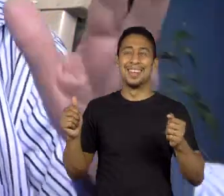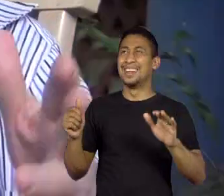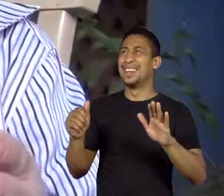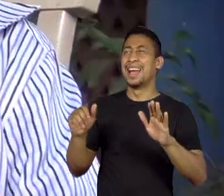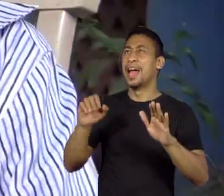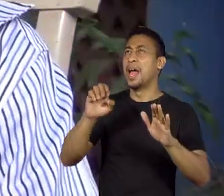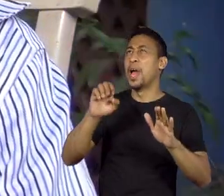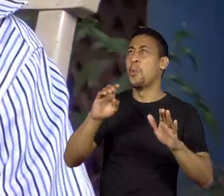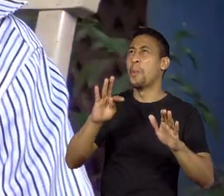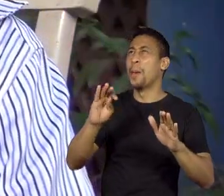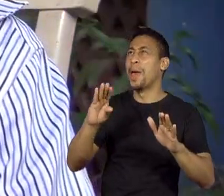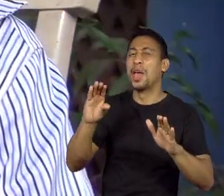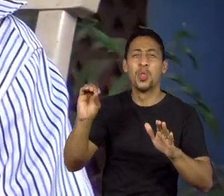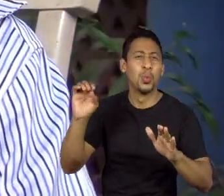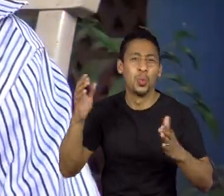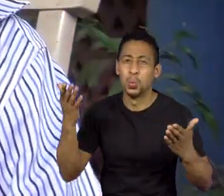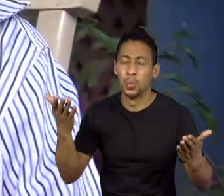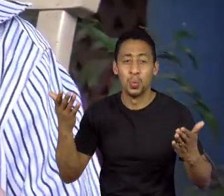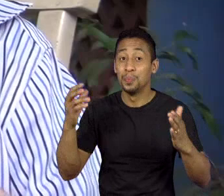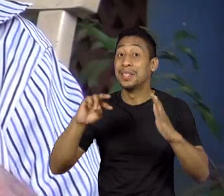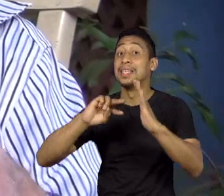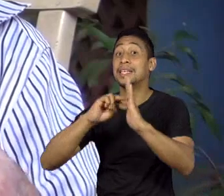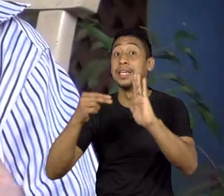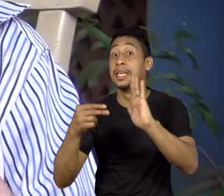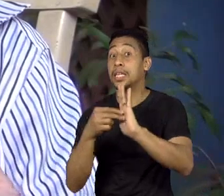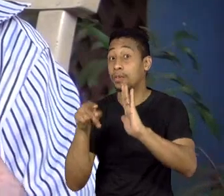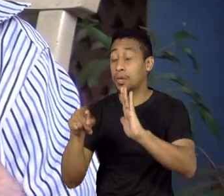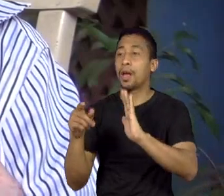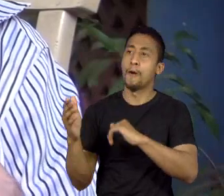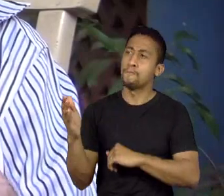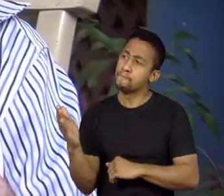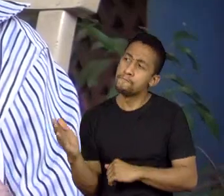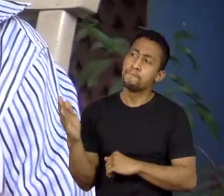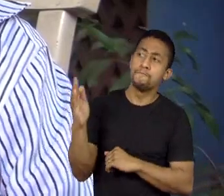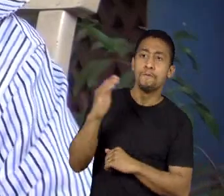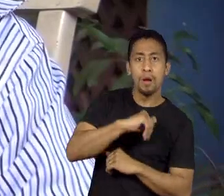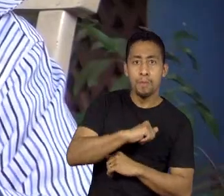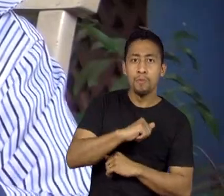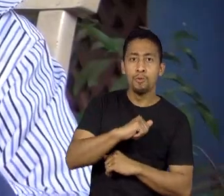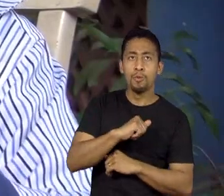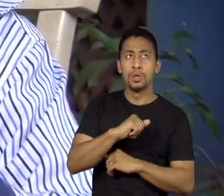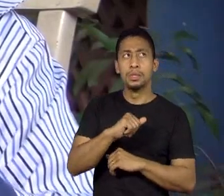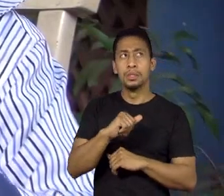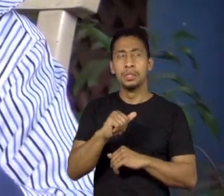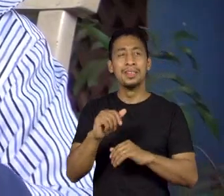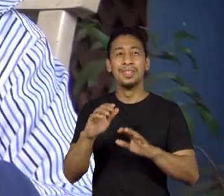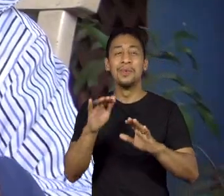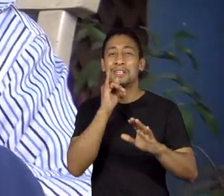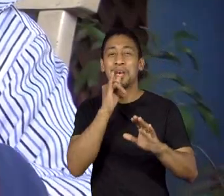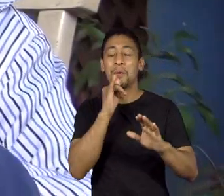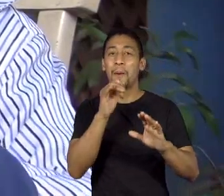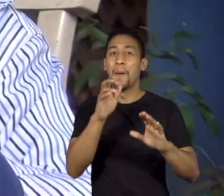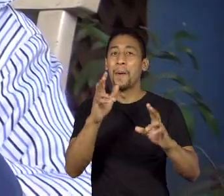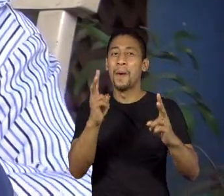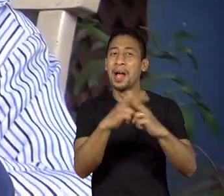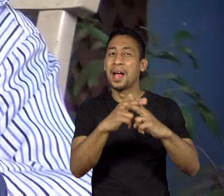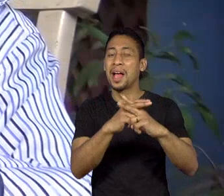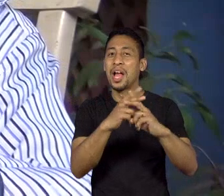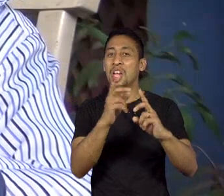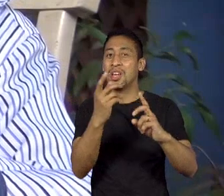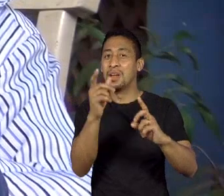überbeten, que quer dizer, vamos nos, como é quando as pessoas brigam e